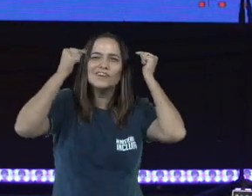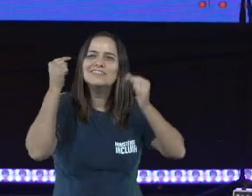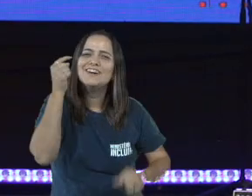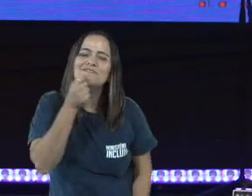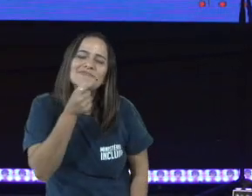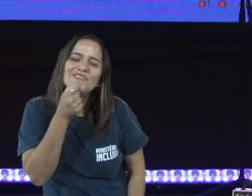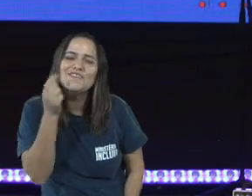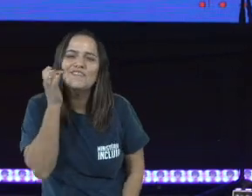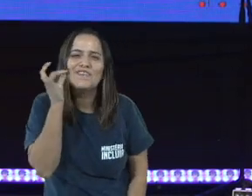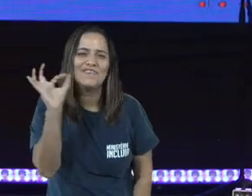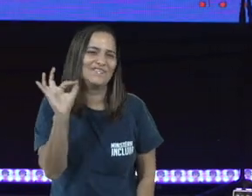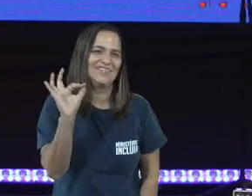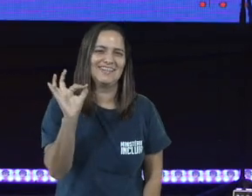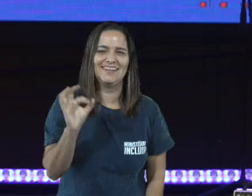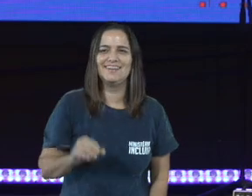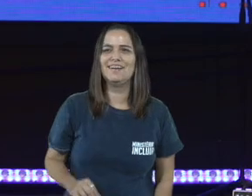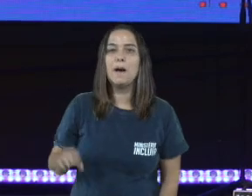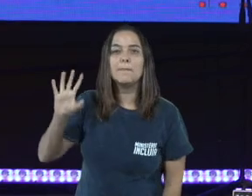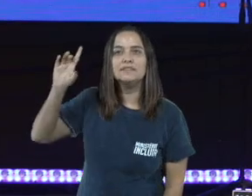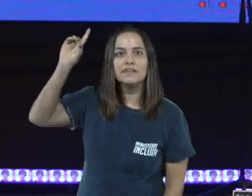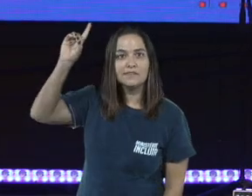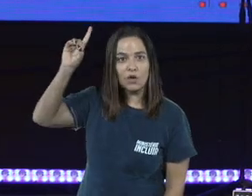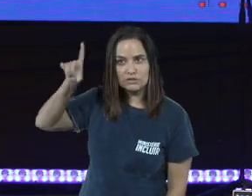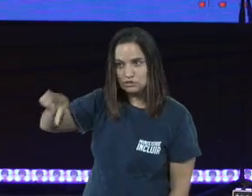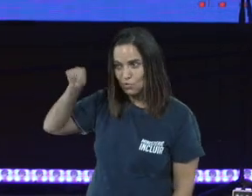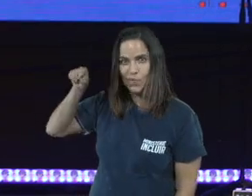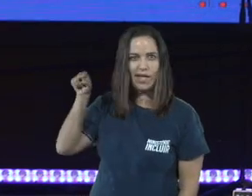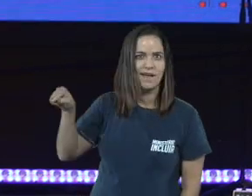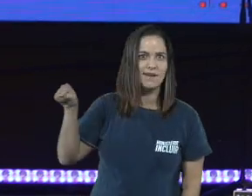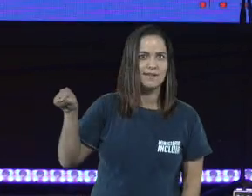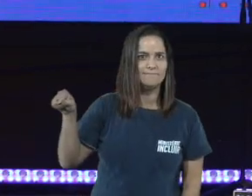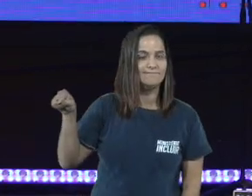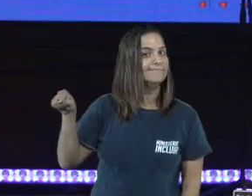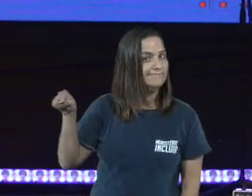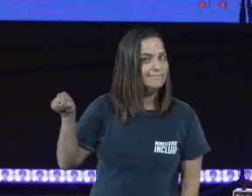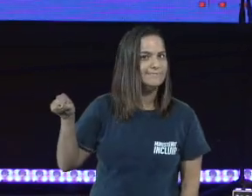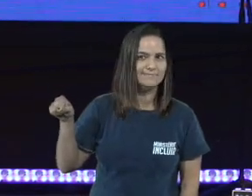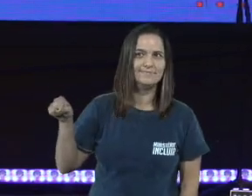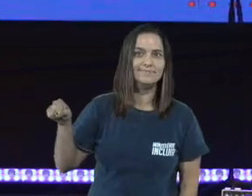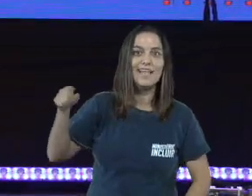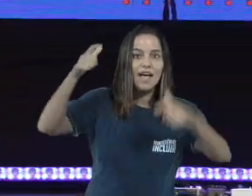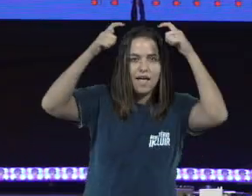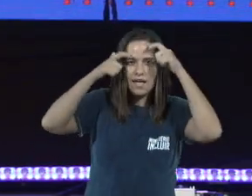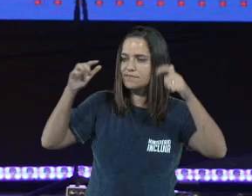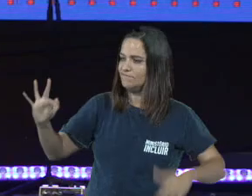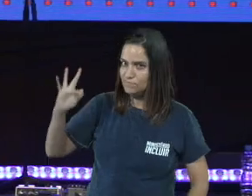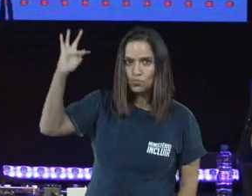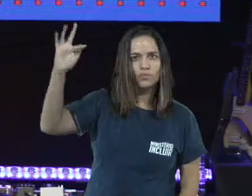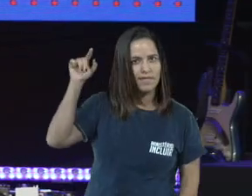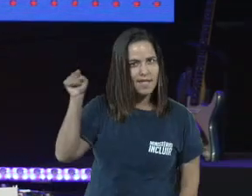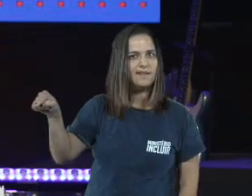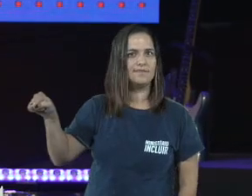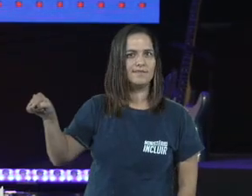Deus separou para ser o novo Rei de Israel bom e quando Samuel foi lá o